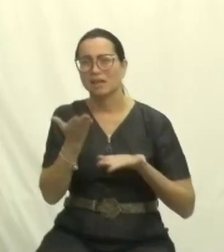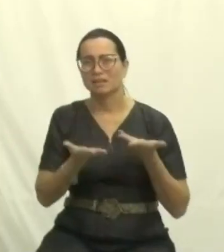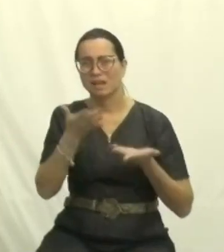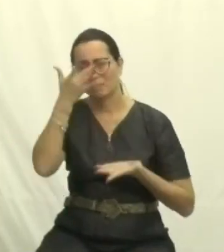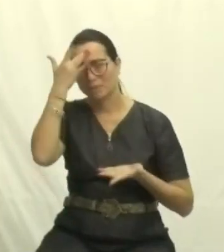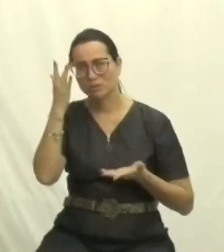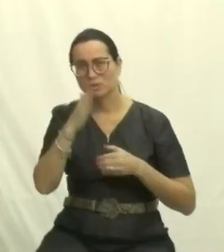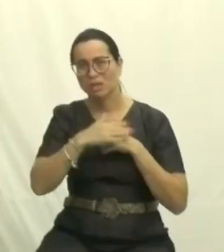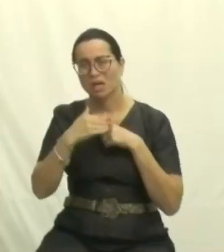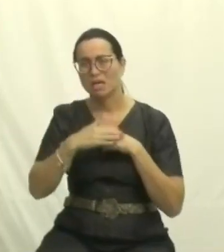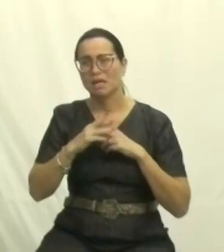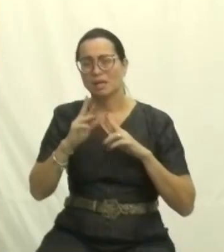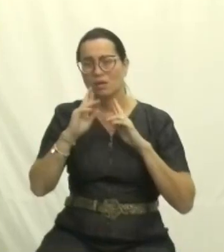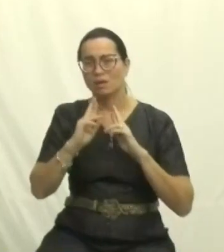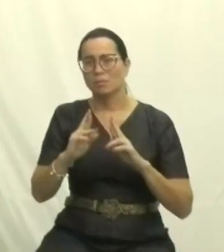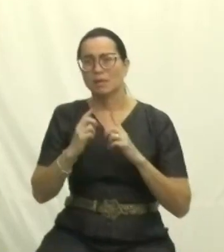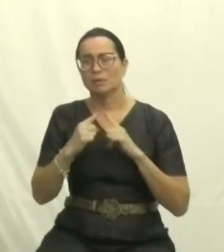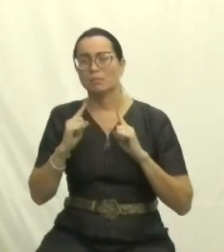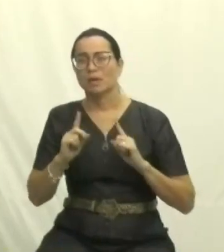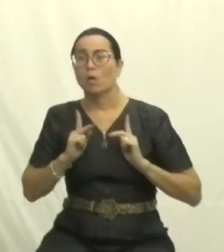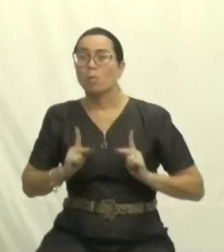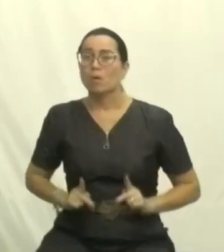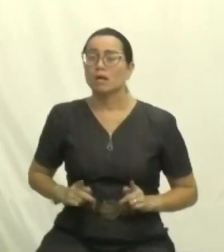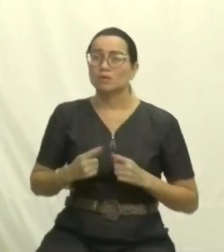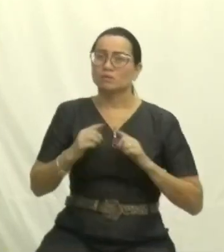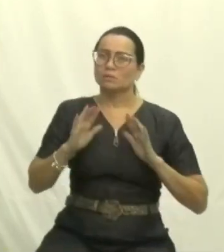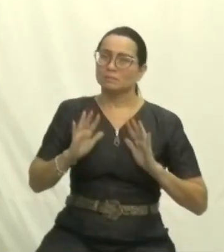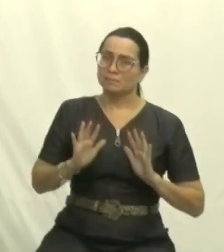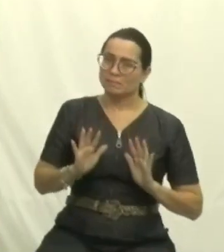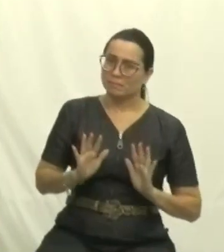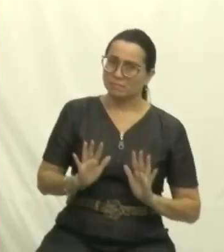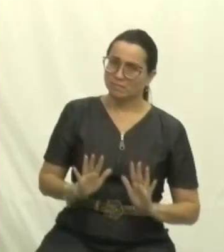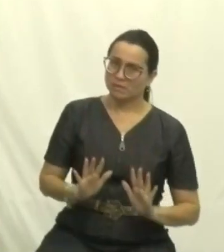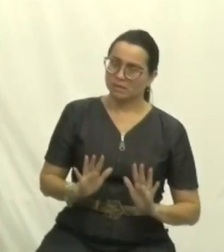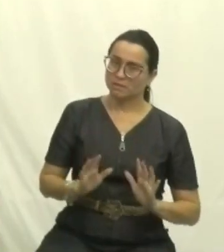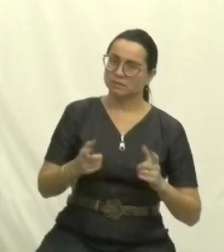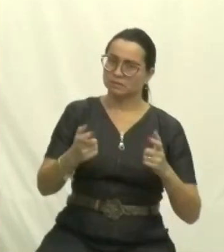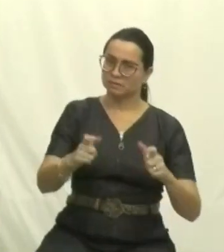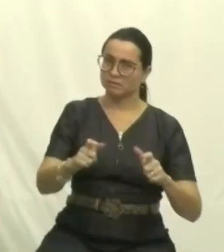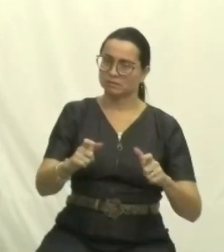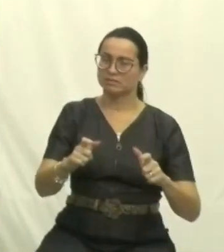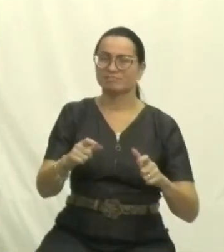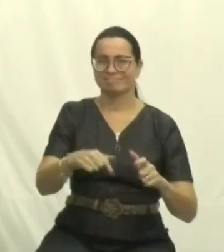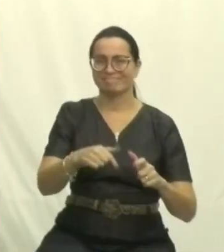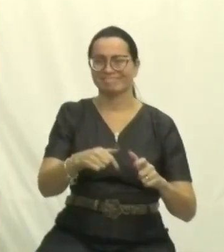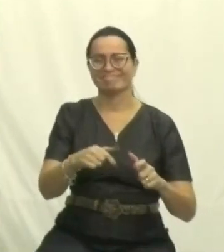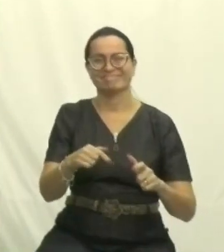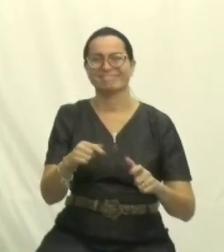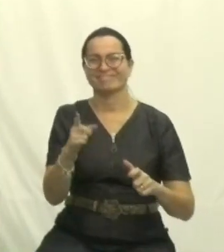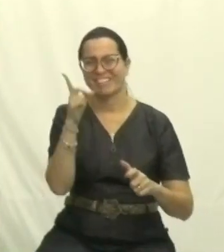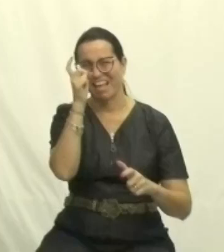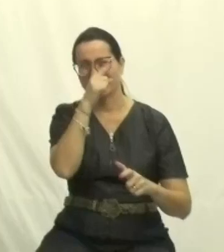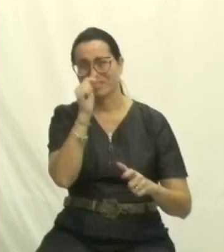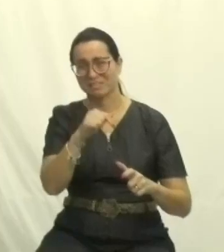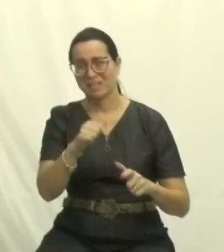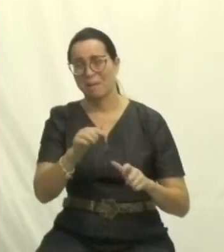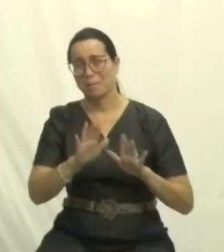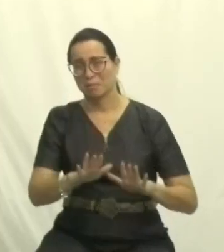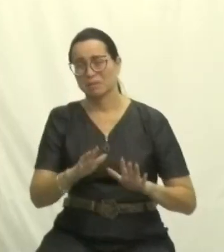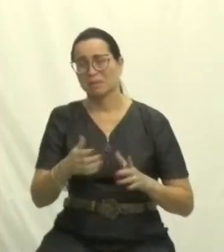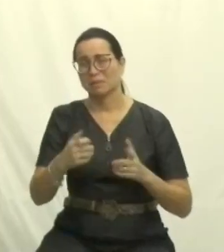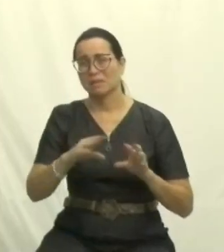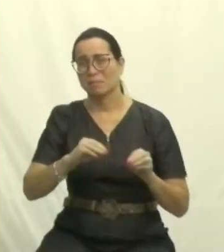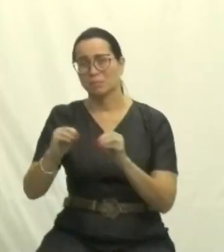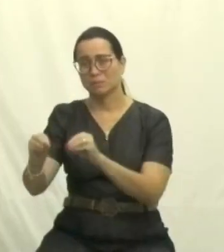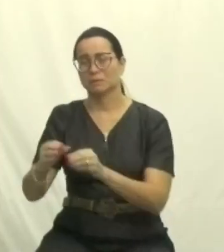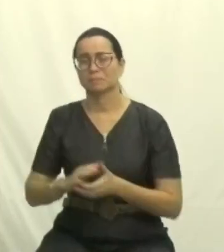com pessoas, ser humano, mas o local é impróprio. Também penso assim, hoje, ali na casa de passagem,